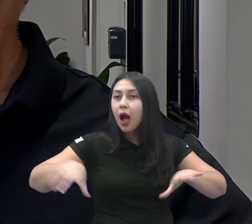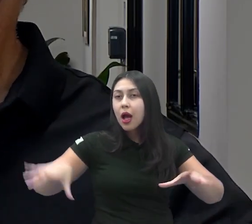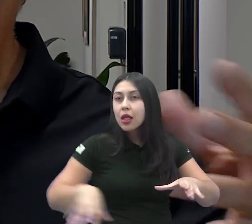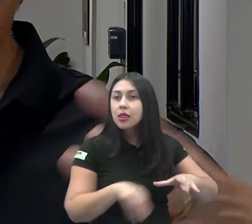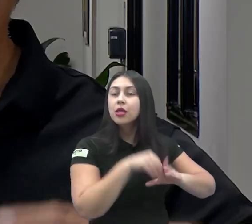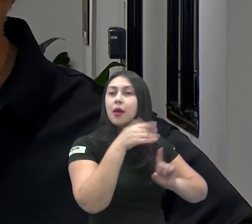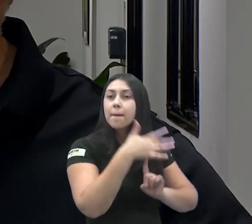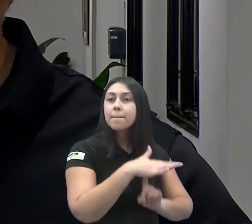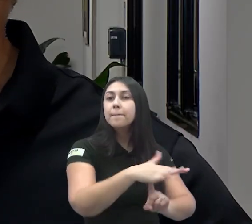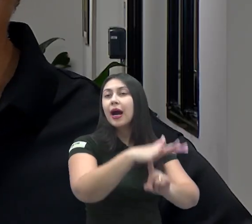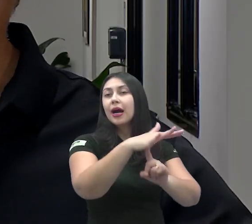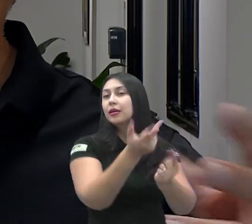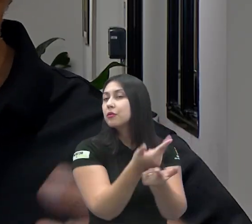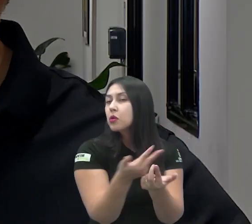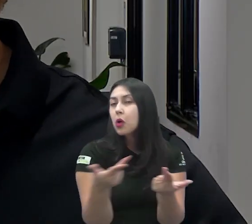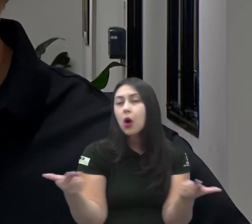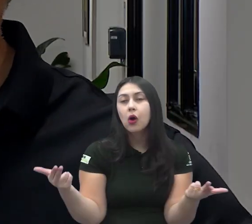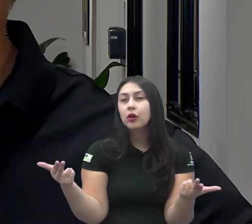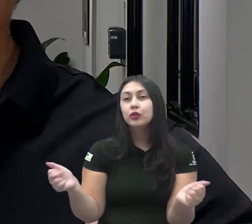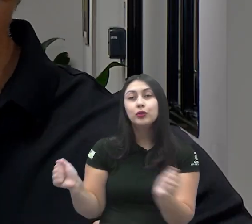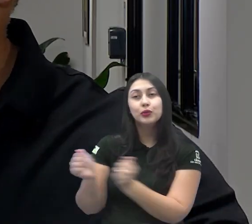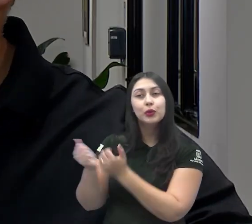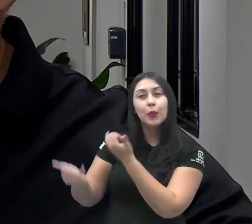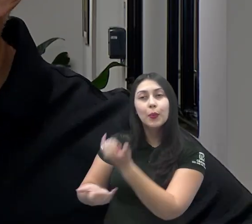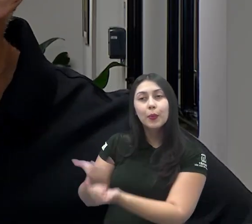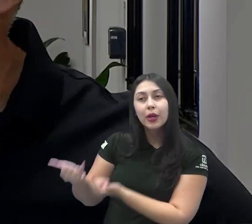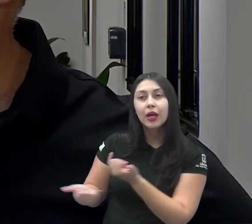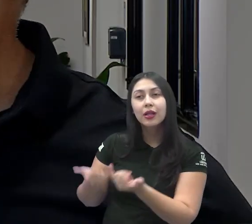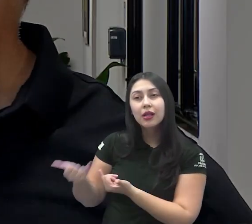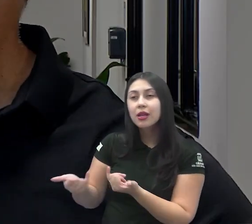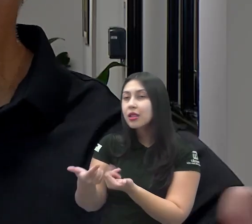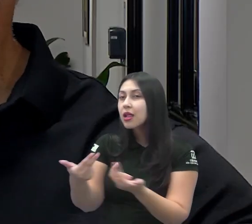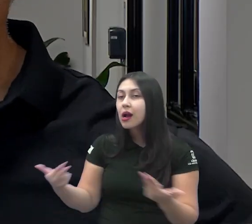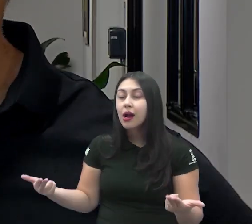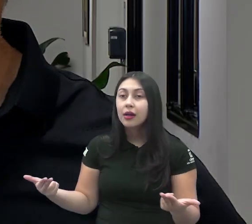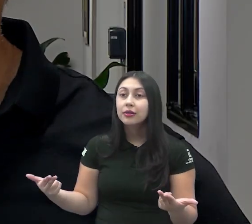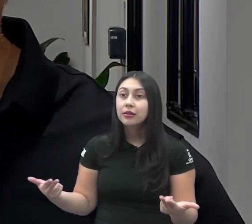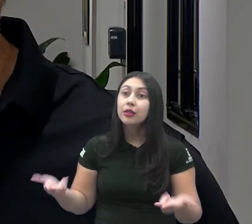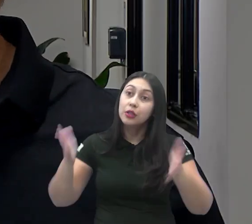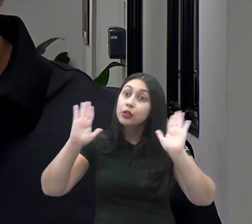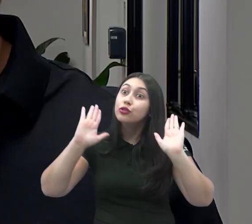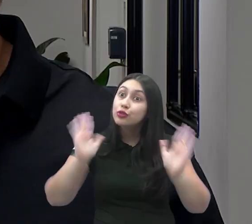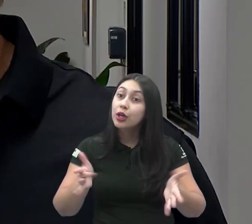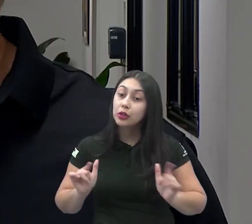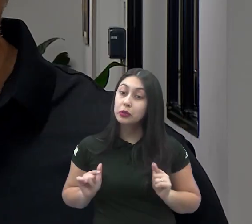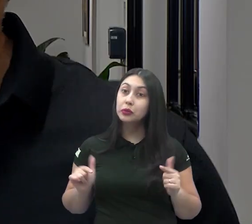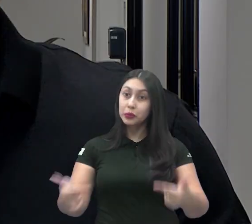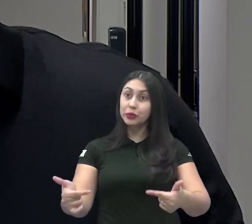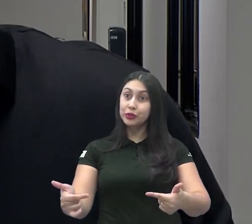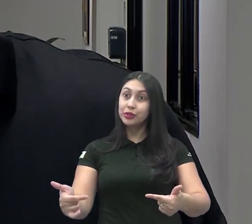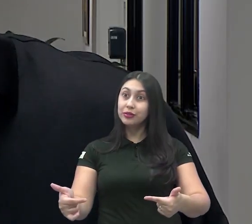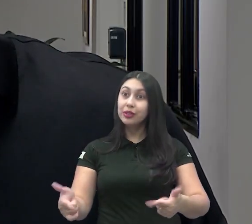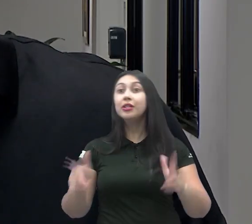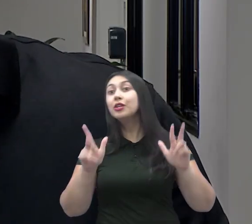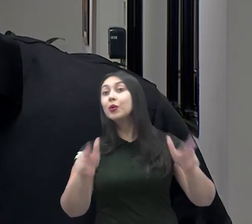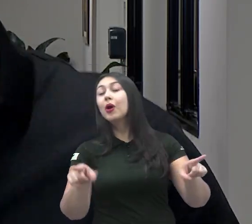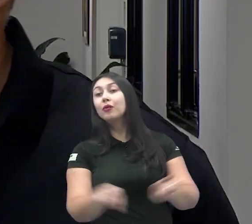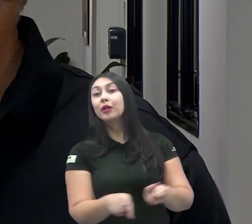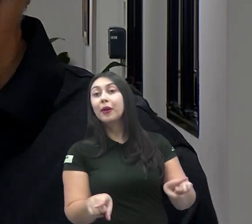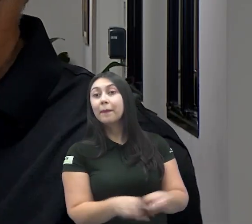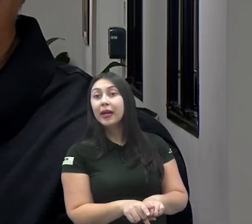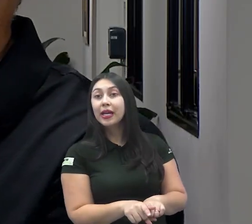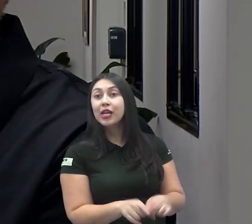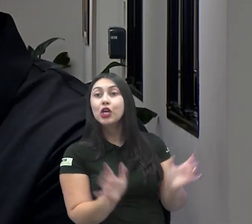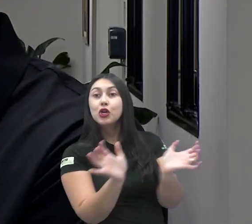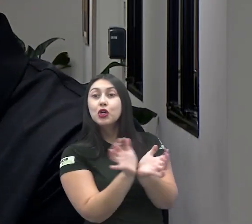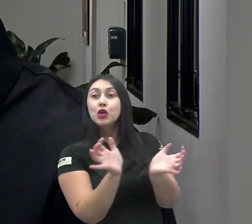né, dentro de parques, de áreas verdes, junto a playgrounds e outros demais, né, já são políticas públicas para isso. Igual